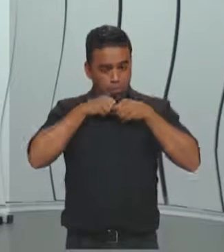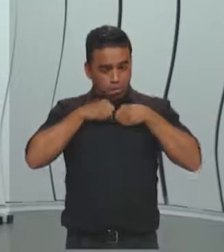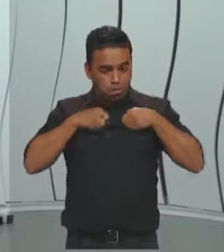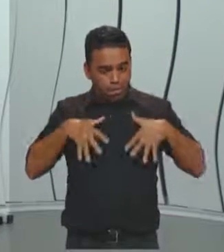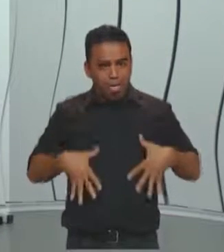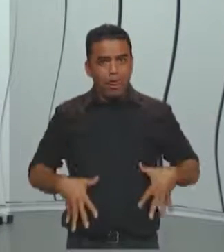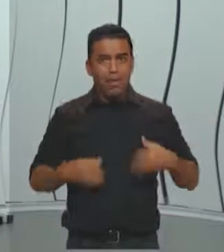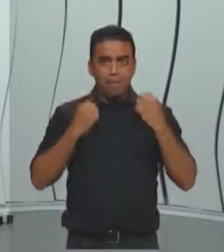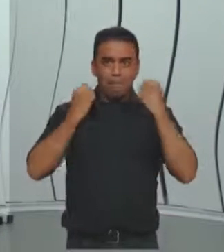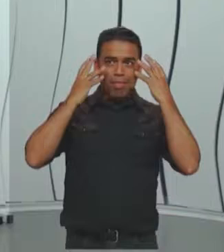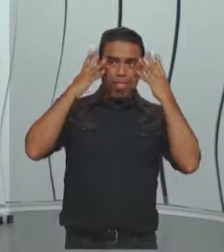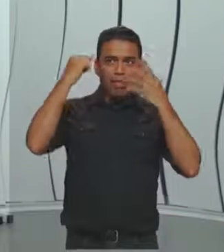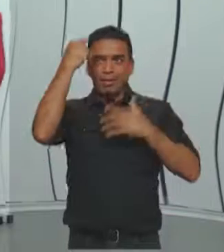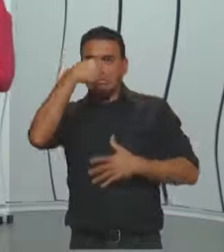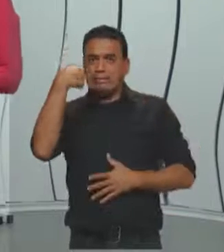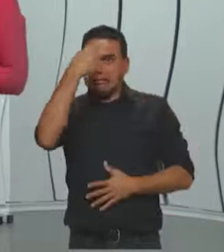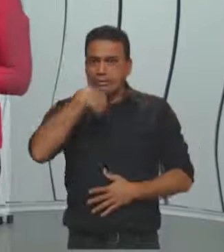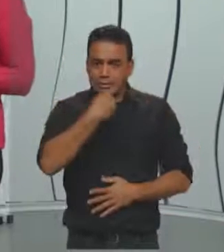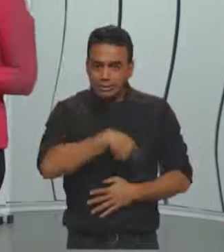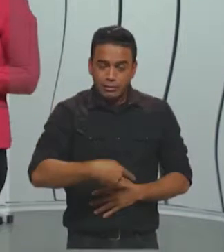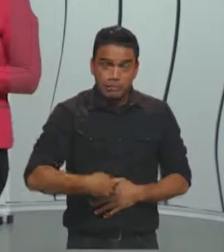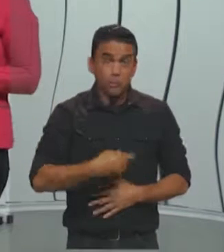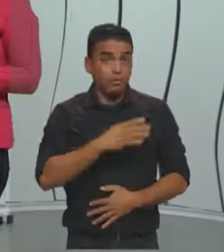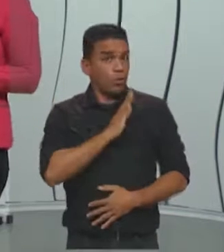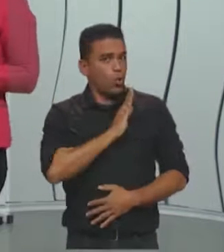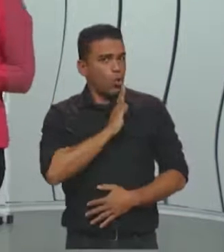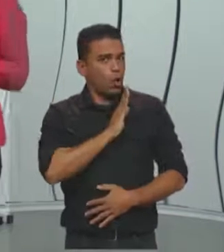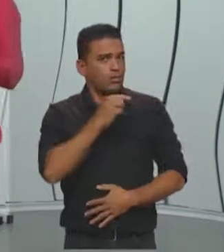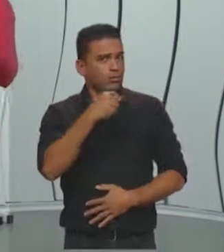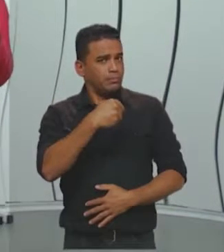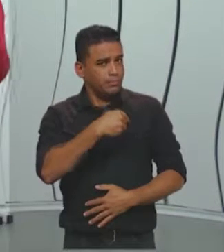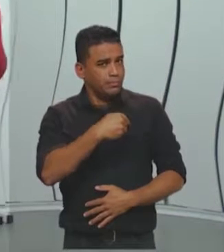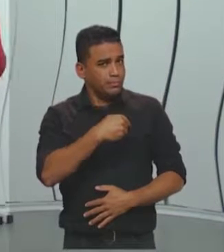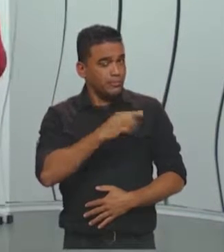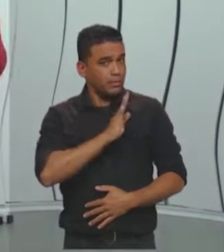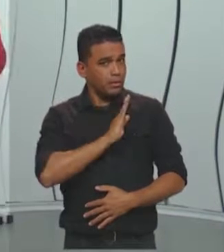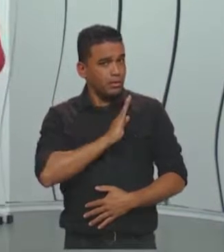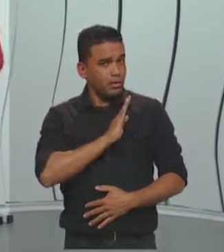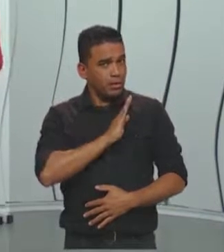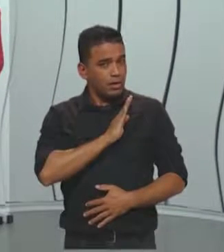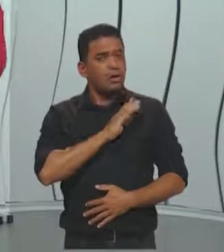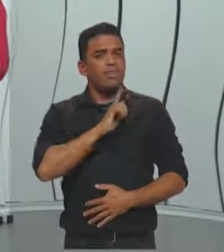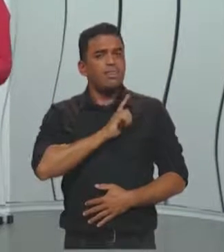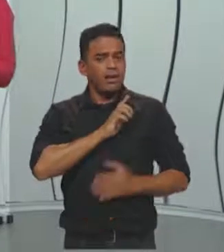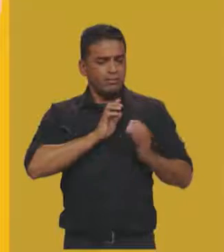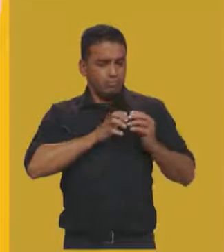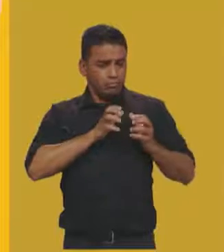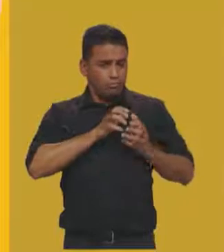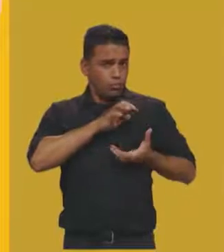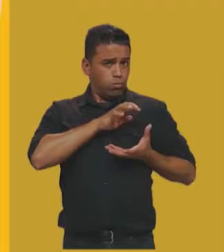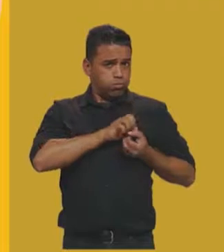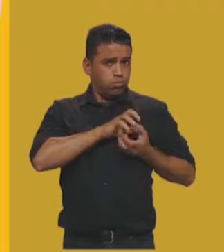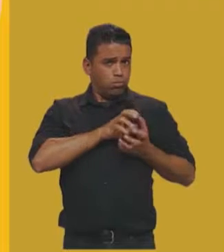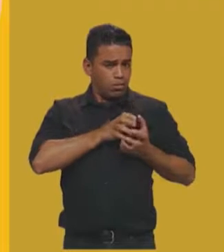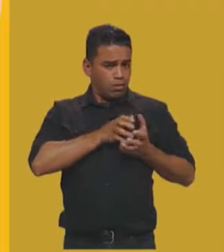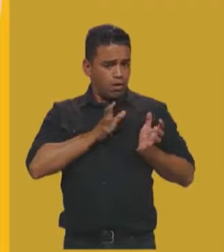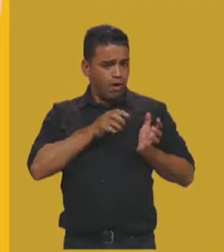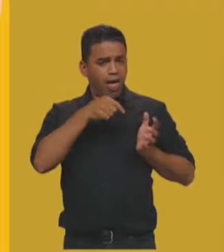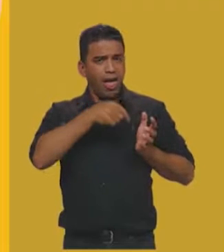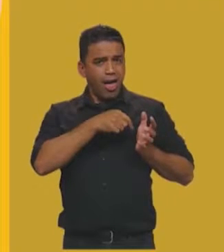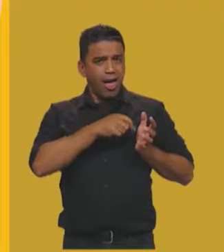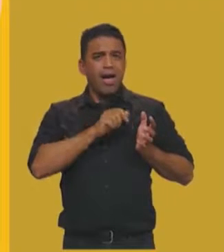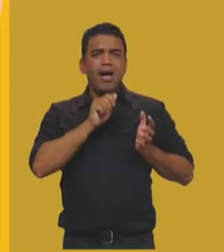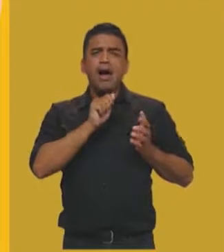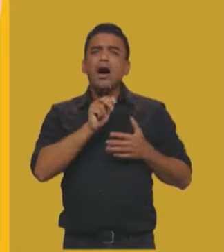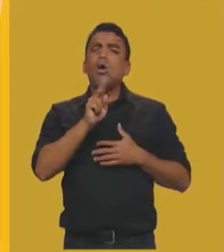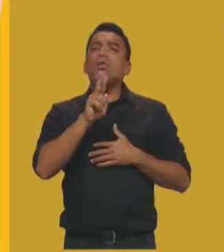pelo sangue. Então, o coração, ele é formado por essas cavidades que eu falei para vocês, que é a